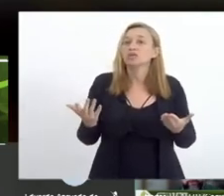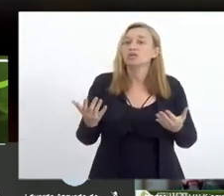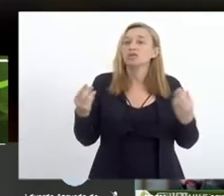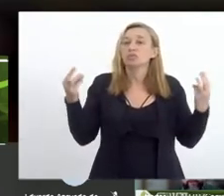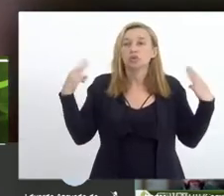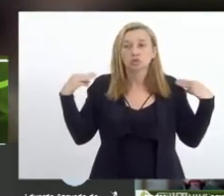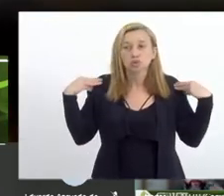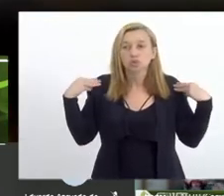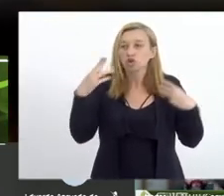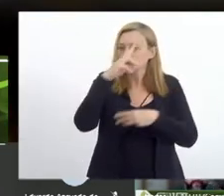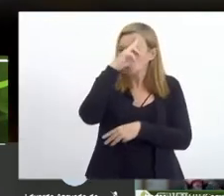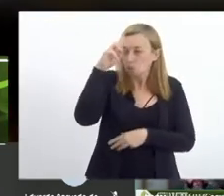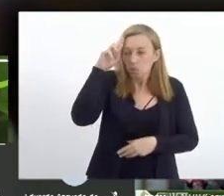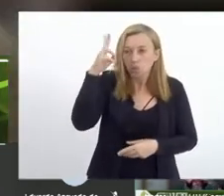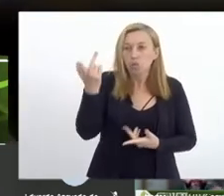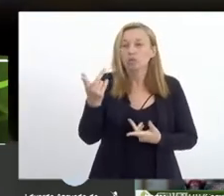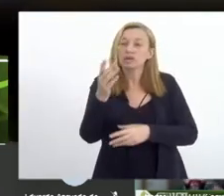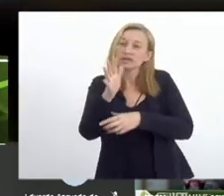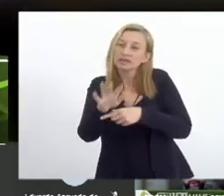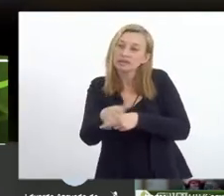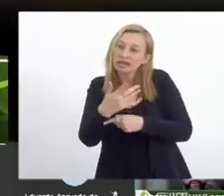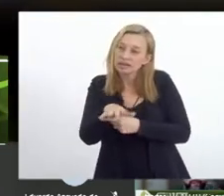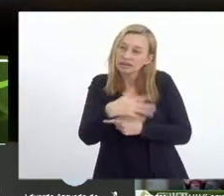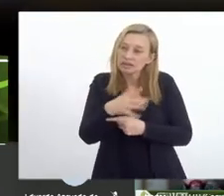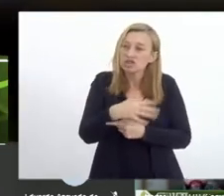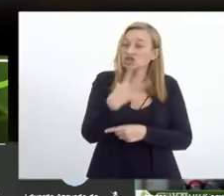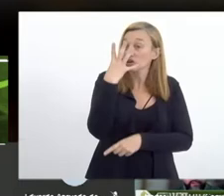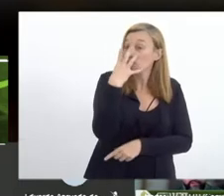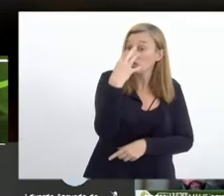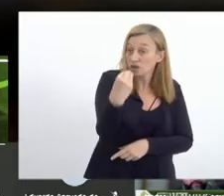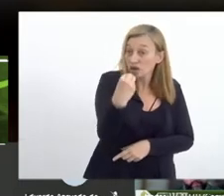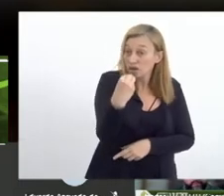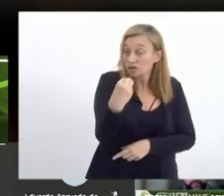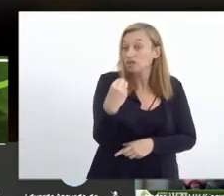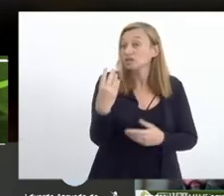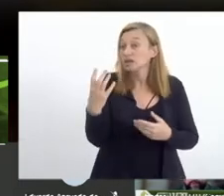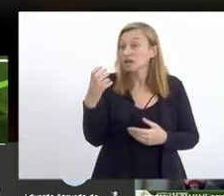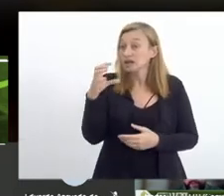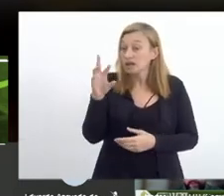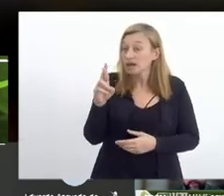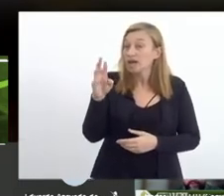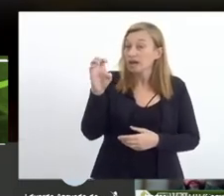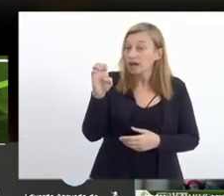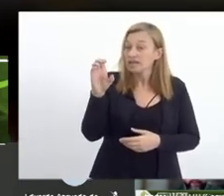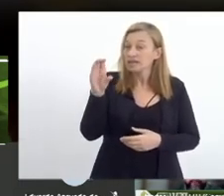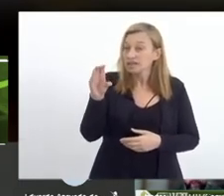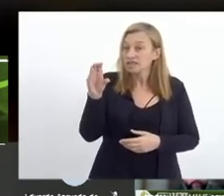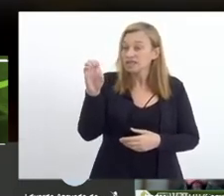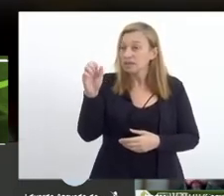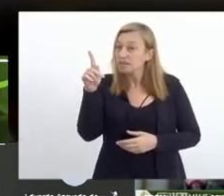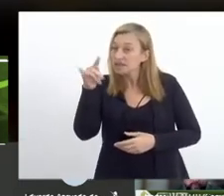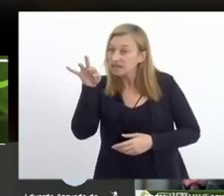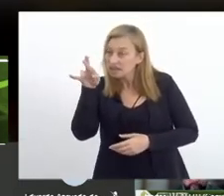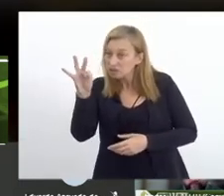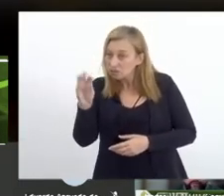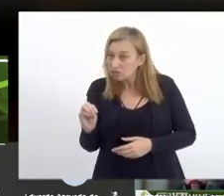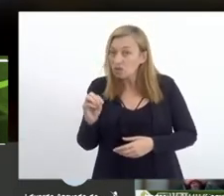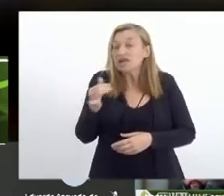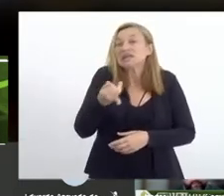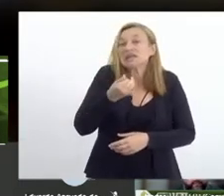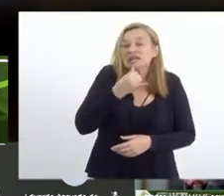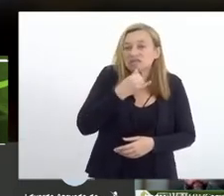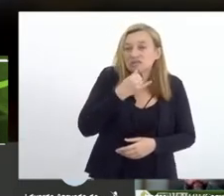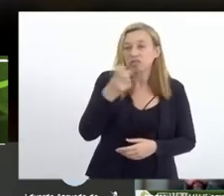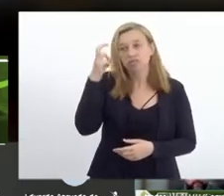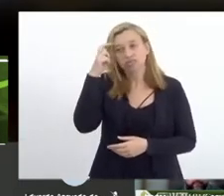motoristas de aplicativo, taxistas, vans de receptivos que, infelizmente, pela cultura no